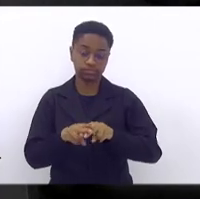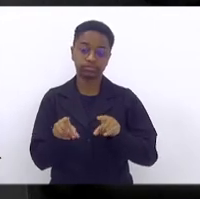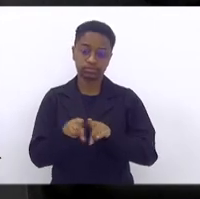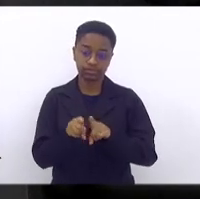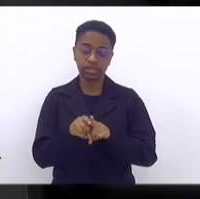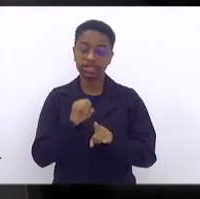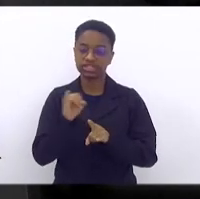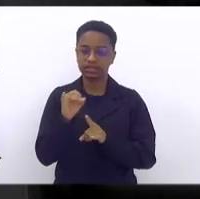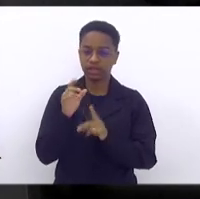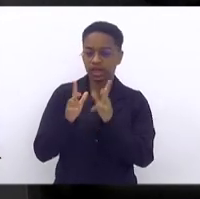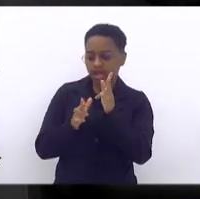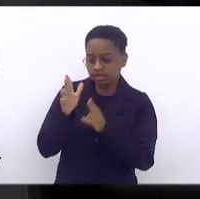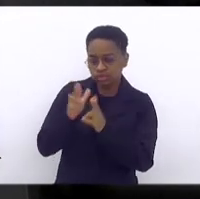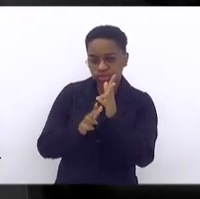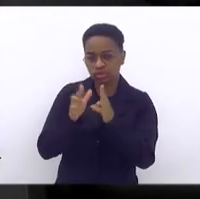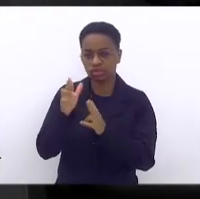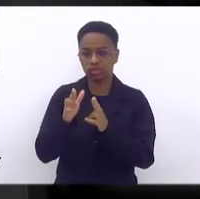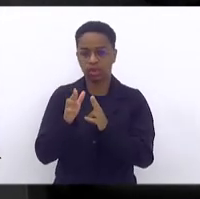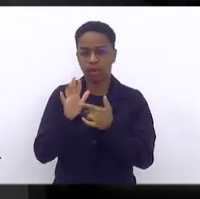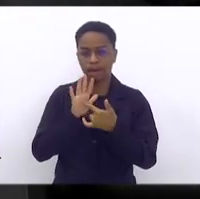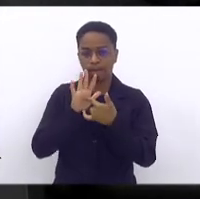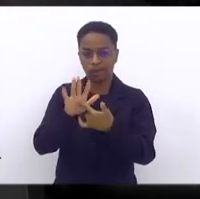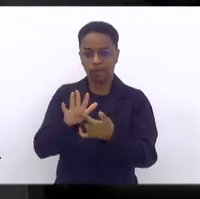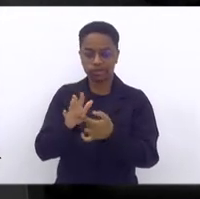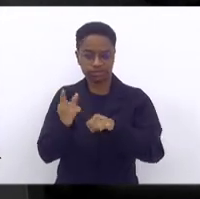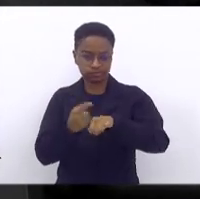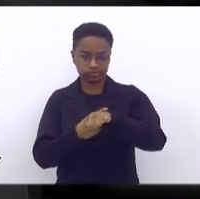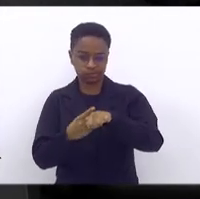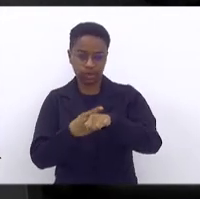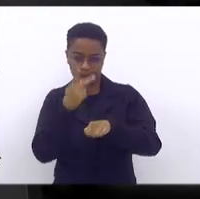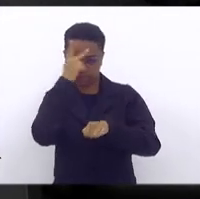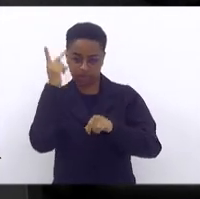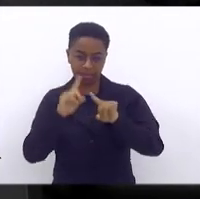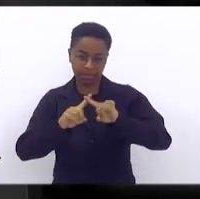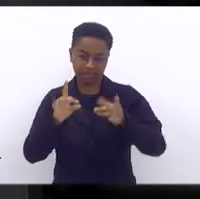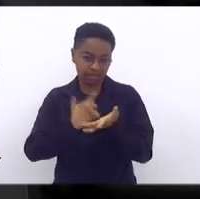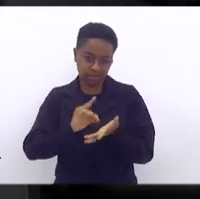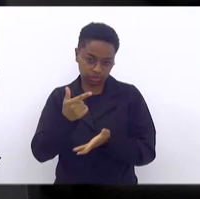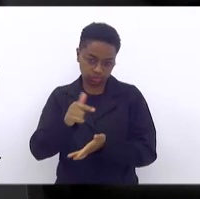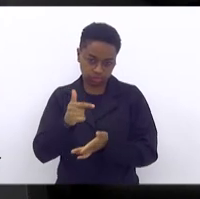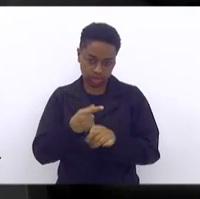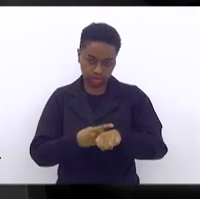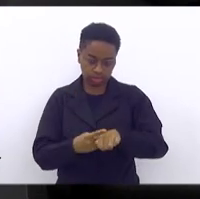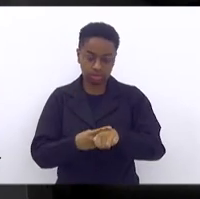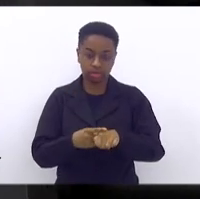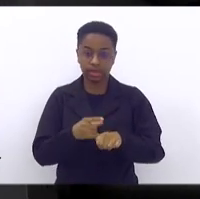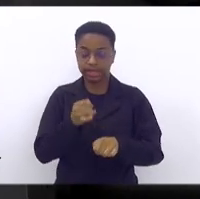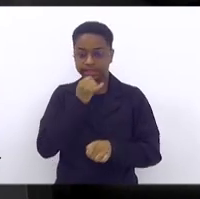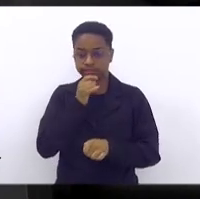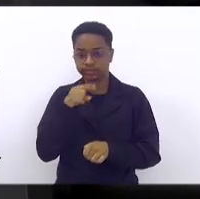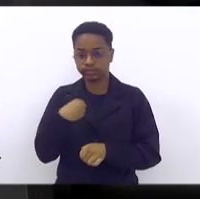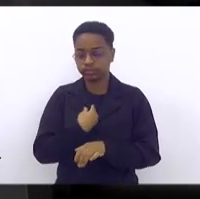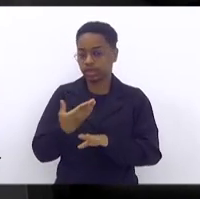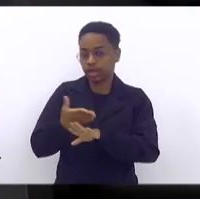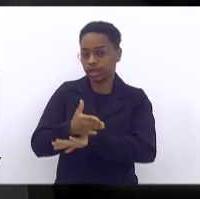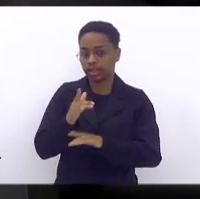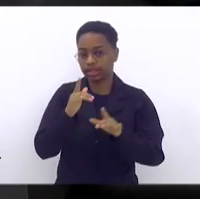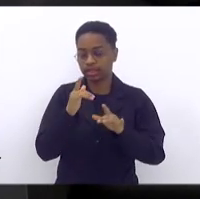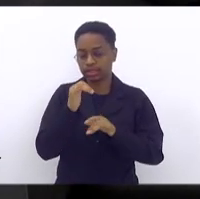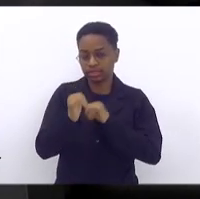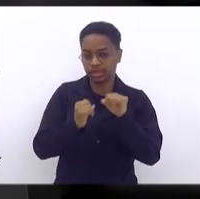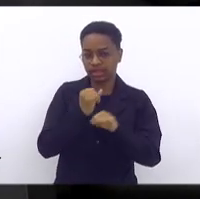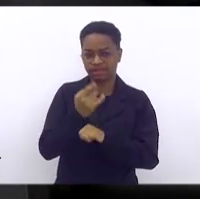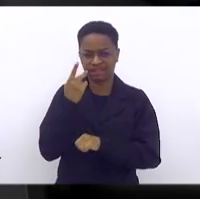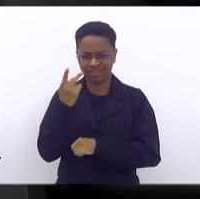montagem, né? Então, a pessoa que faz uma deepfake, hoje em dia é muito comum, né? A gente até mesmo, quando abre a internet, às vezes se vê assim, caramba, será que é o Papa mesmo